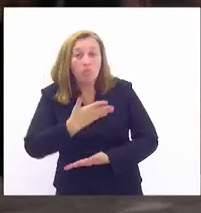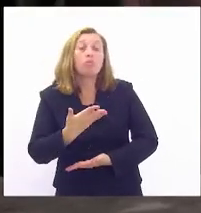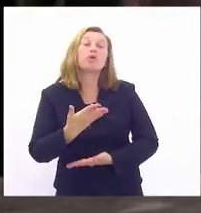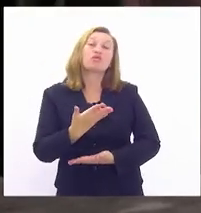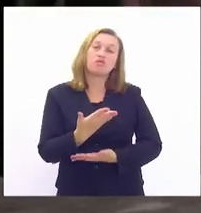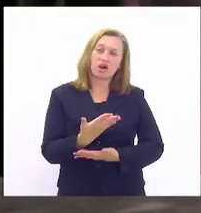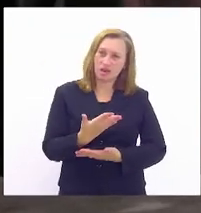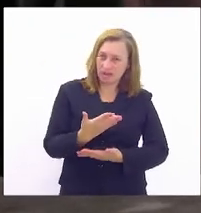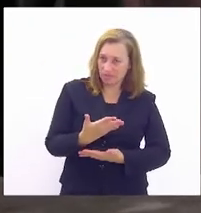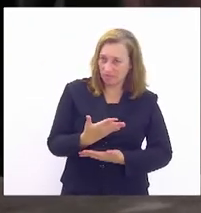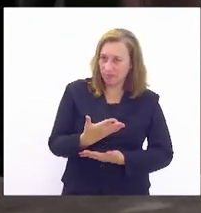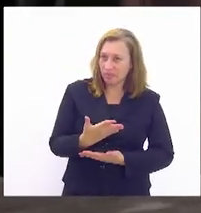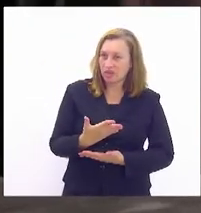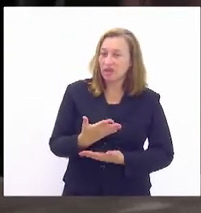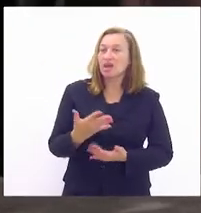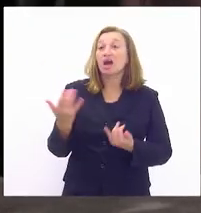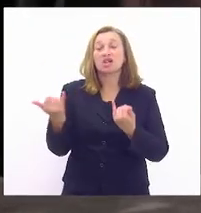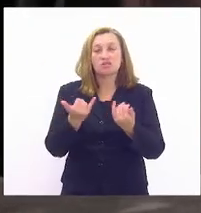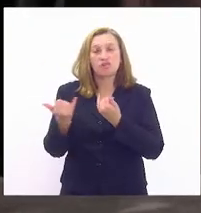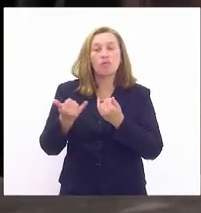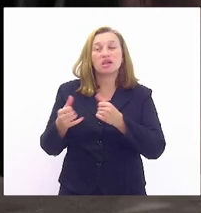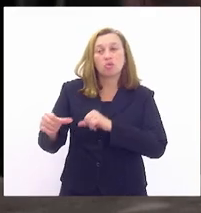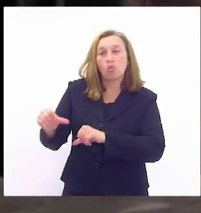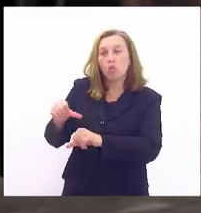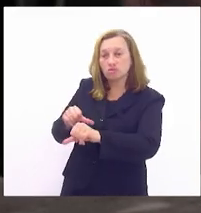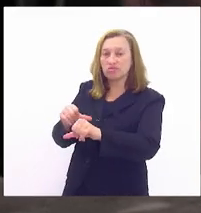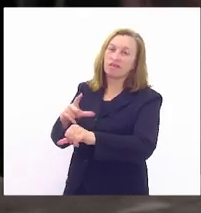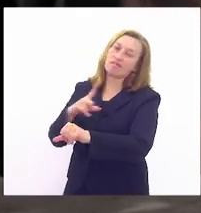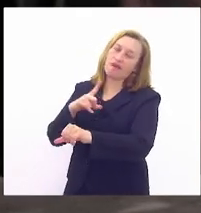vulneráveis a uma ação contrária. Né?